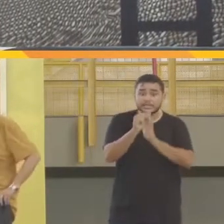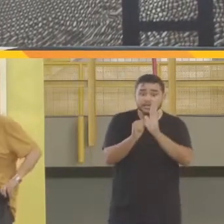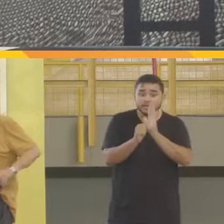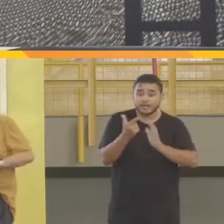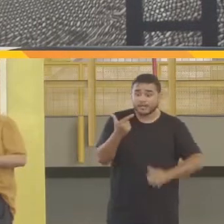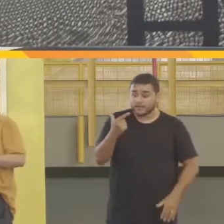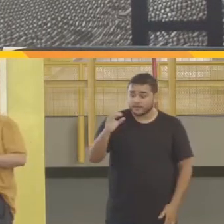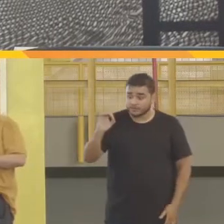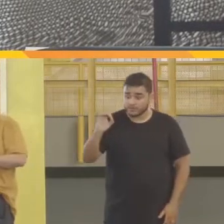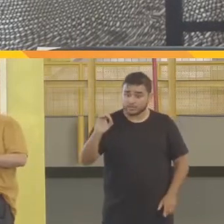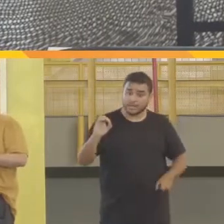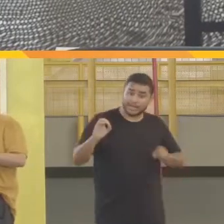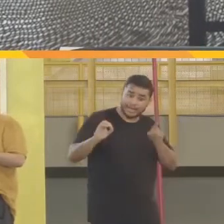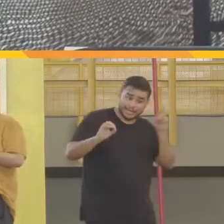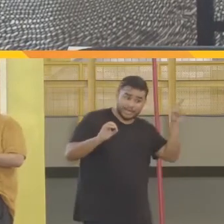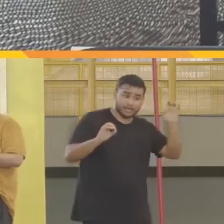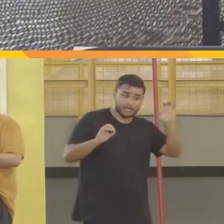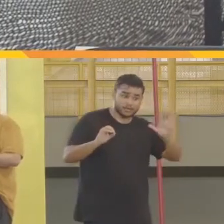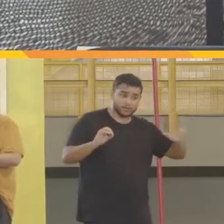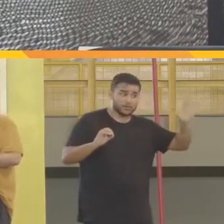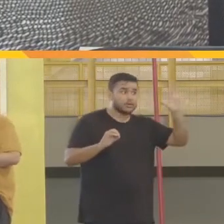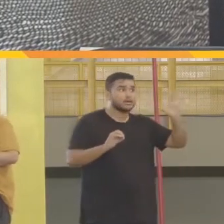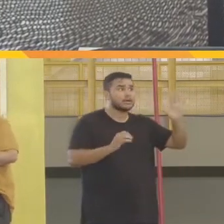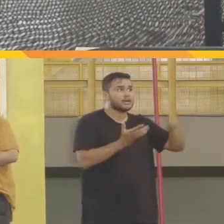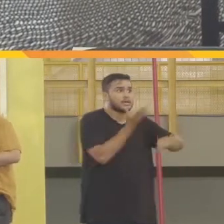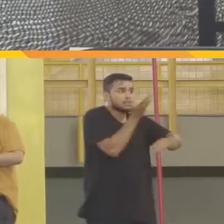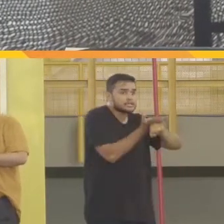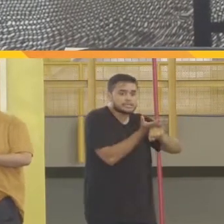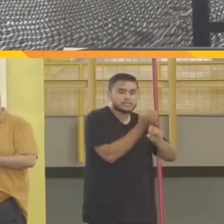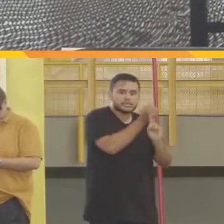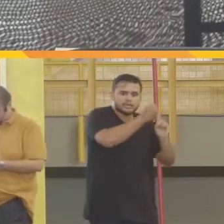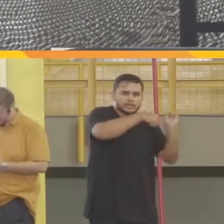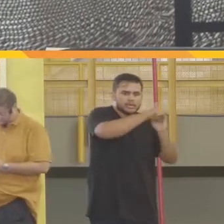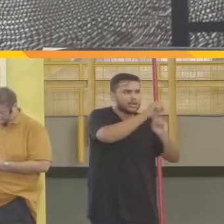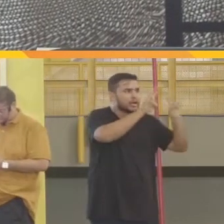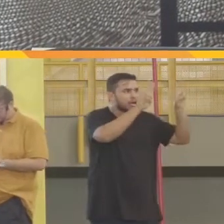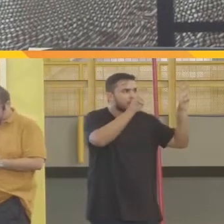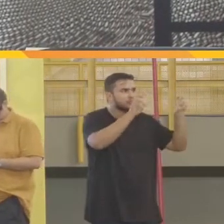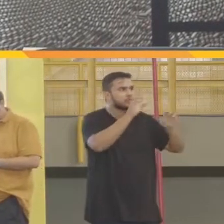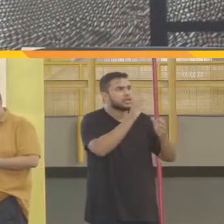final do século XIX, precisamente no ano de